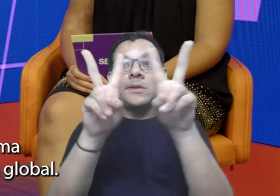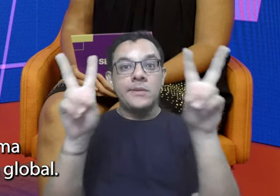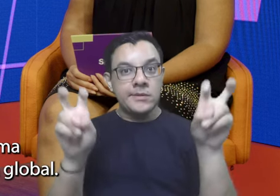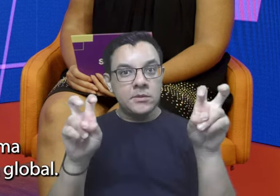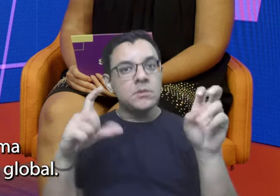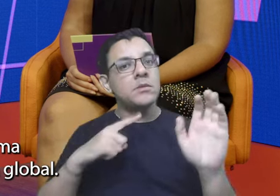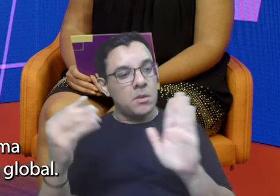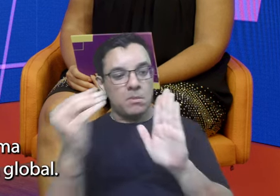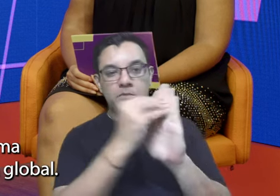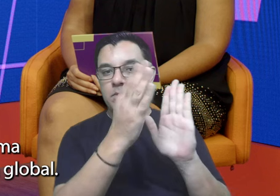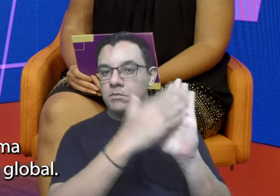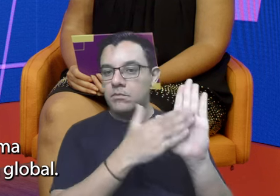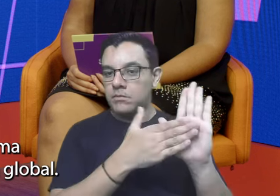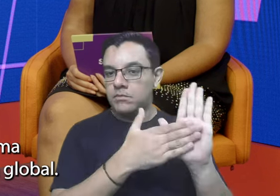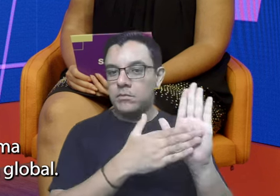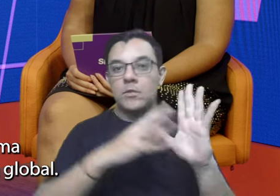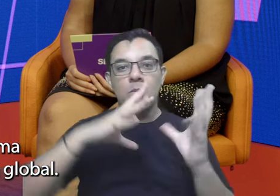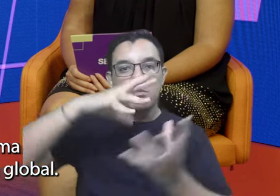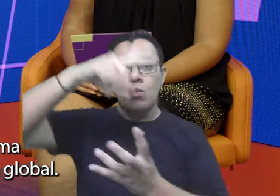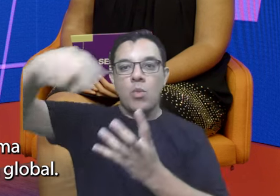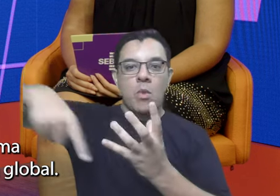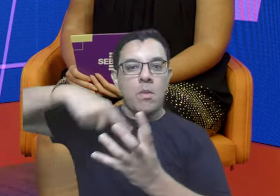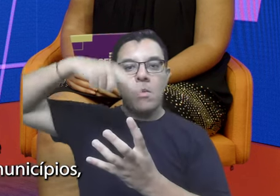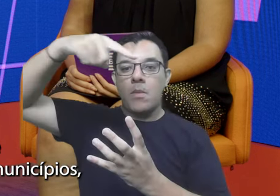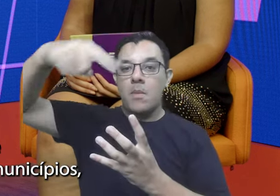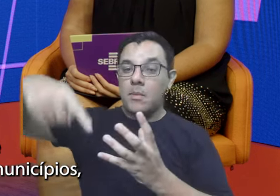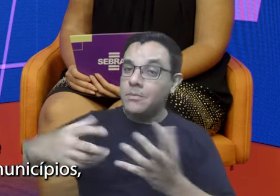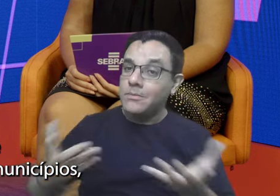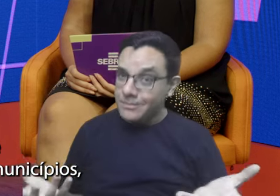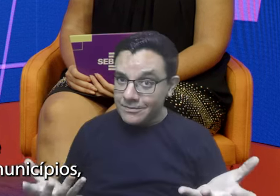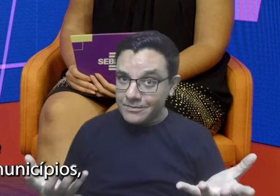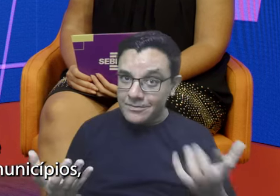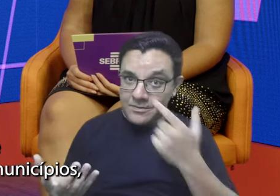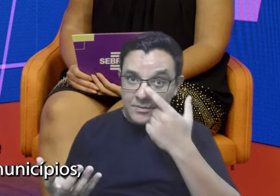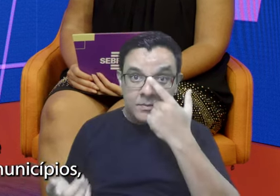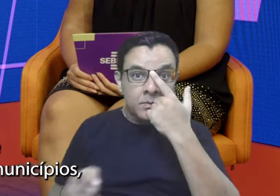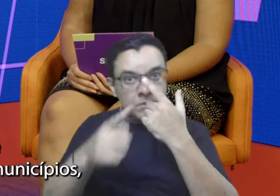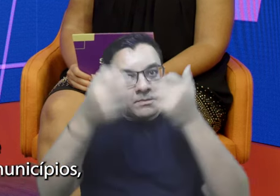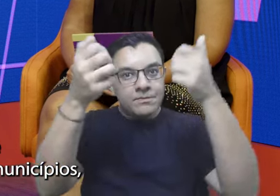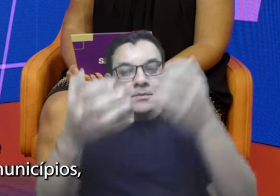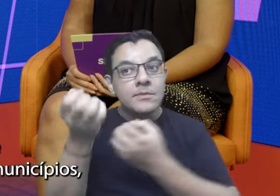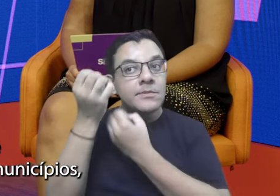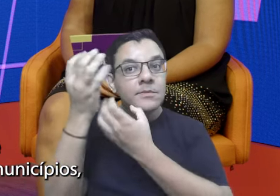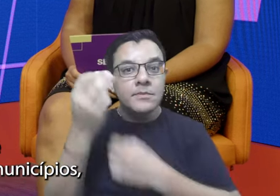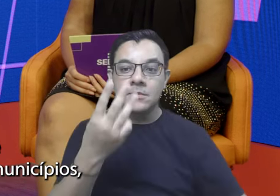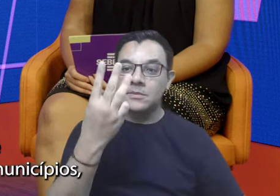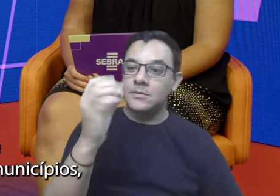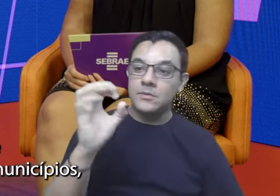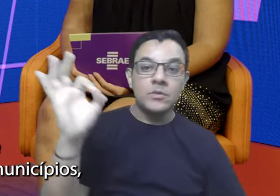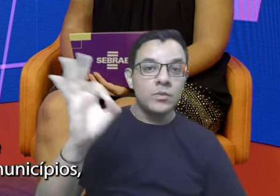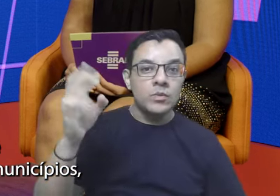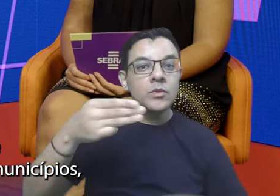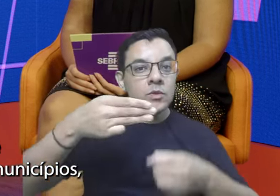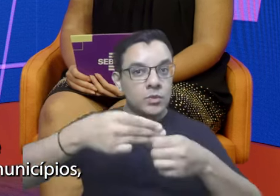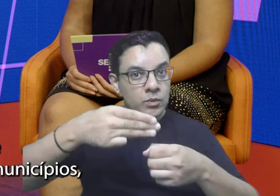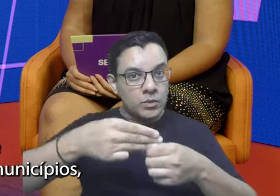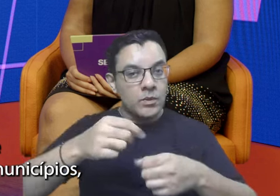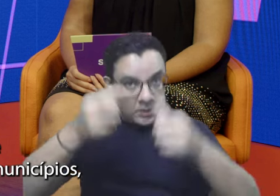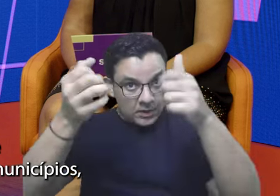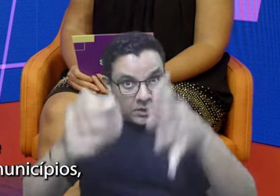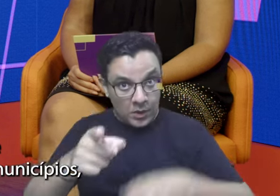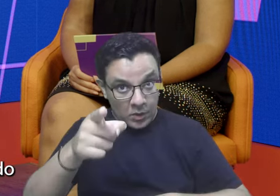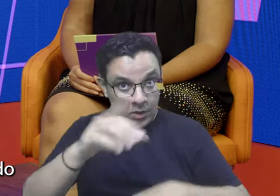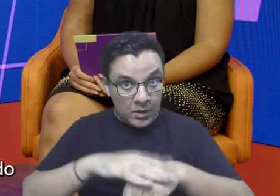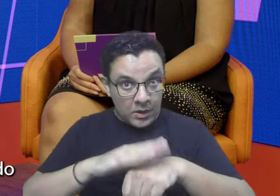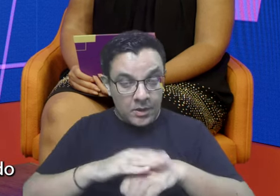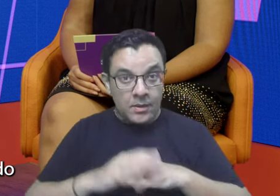tema está na pauta Mundial né na pauta Global Então traz aí você trouxe um dado importante de 30% dos Municípios